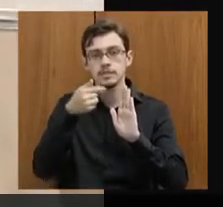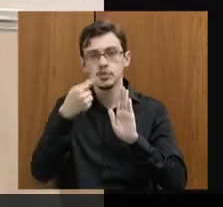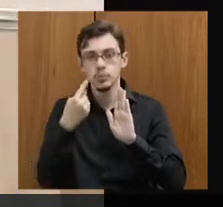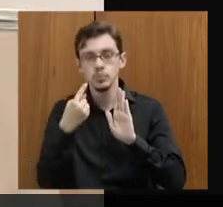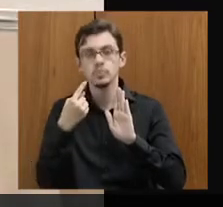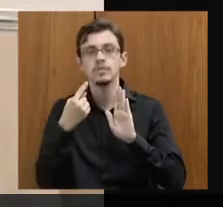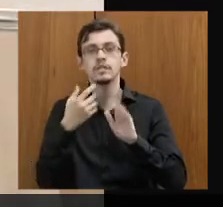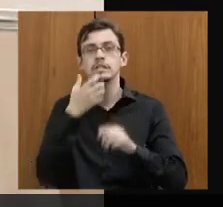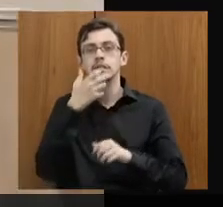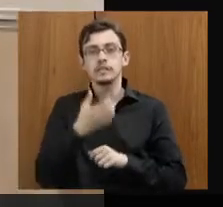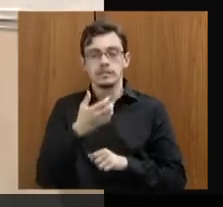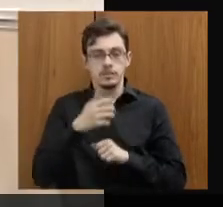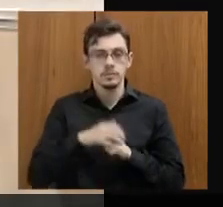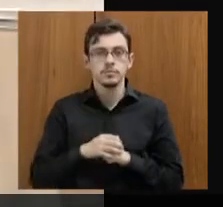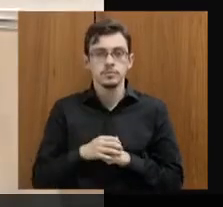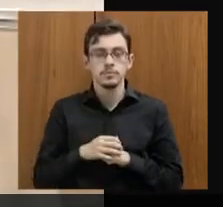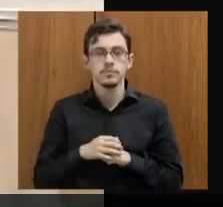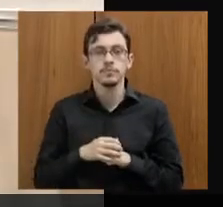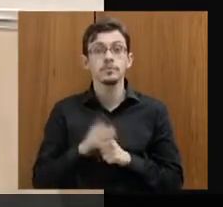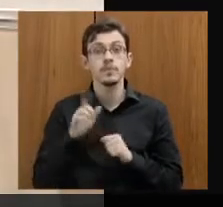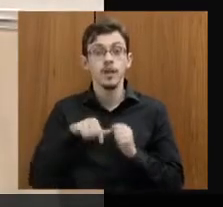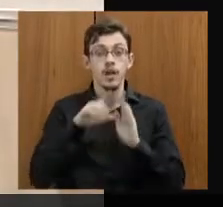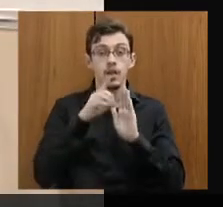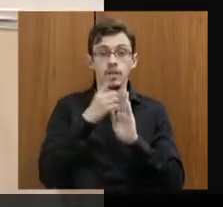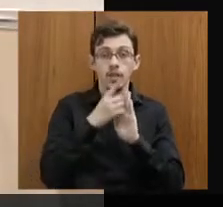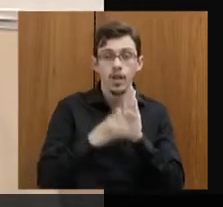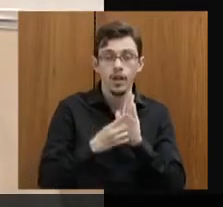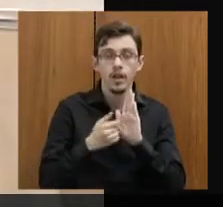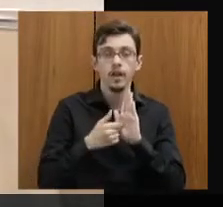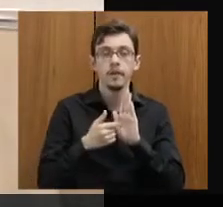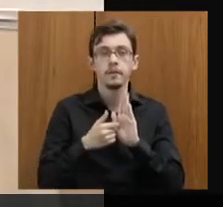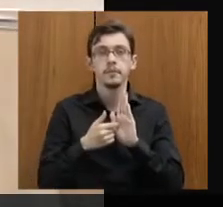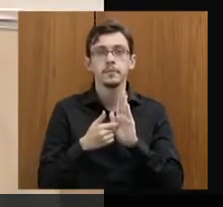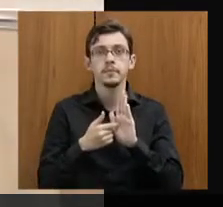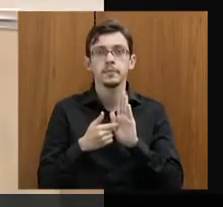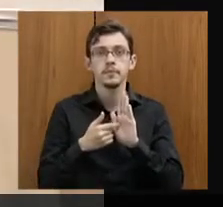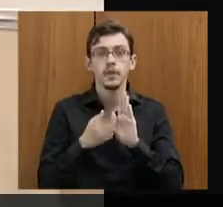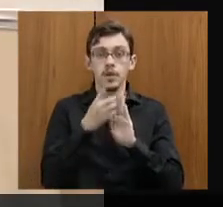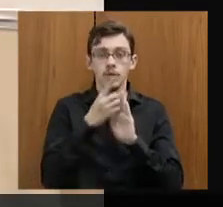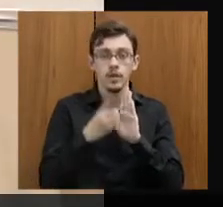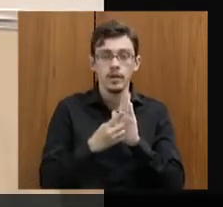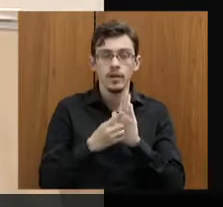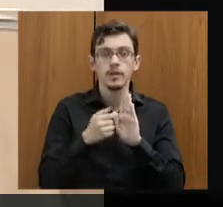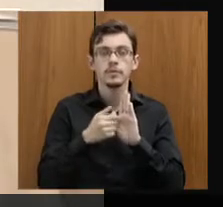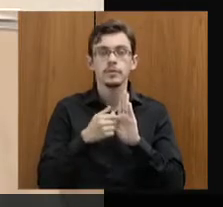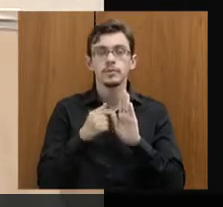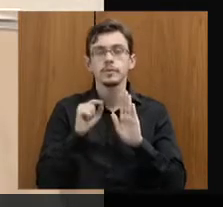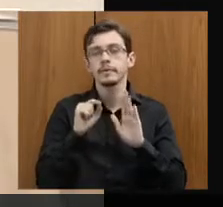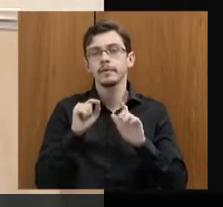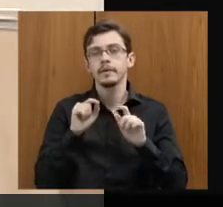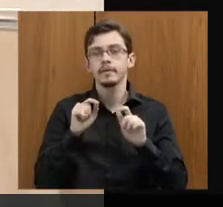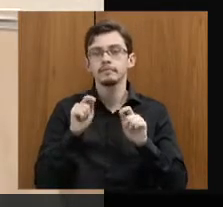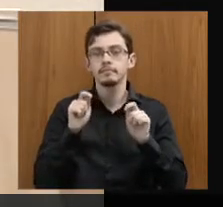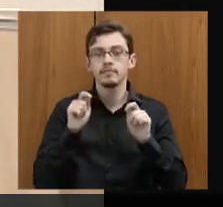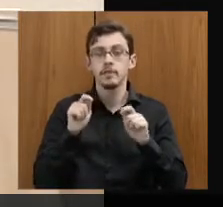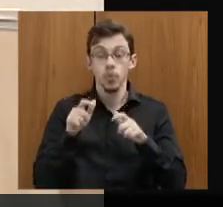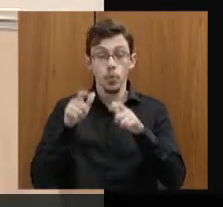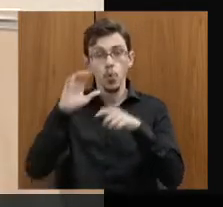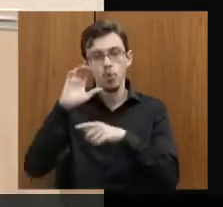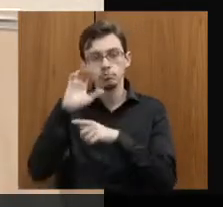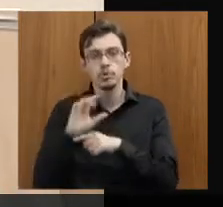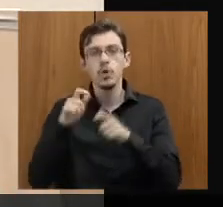dezembro e trata-se de uma o espaço né de debate político de